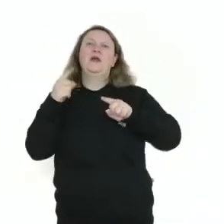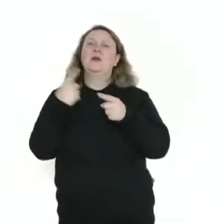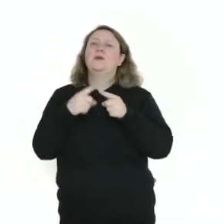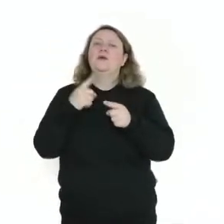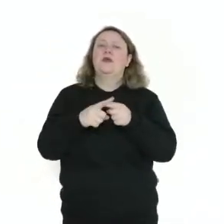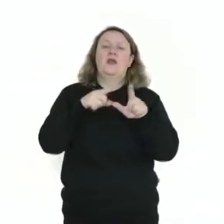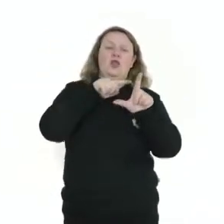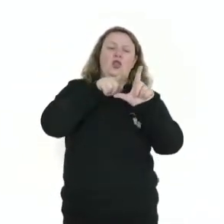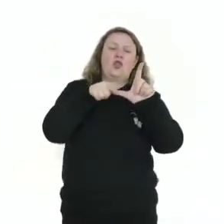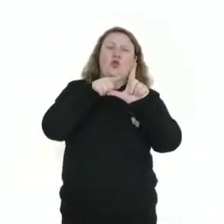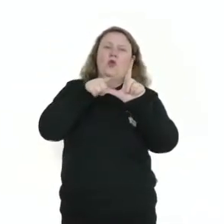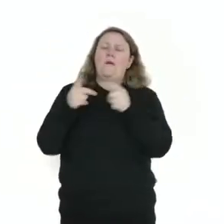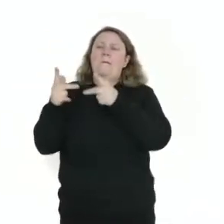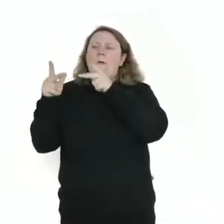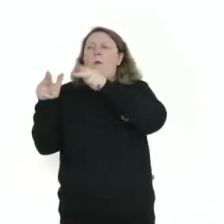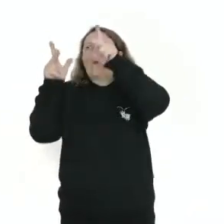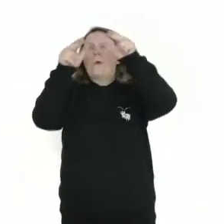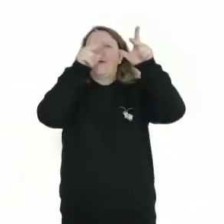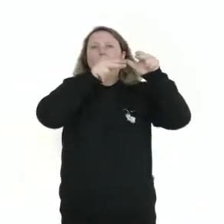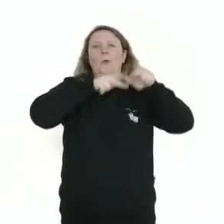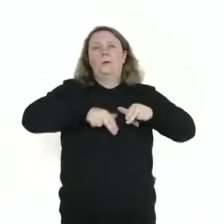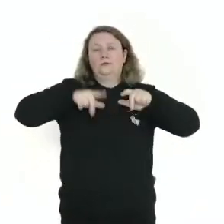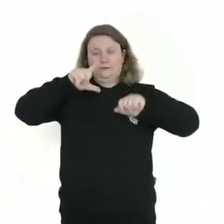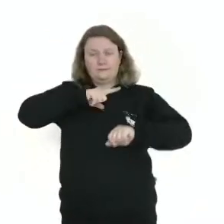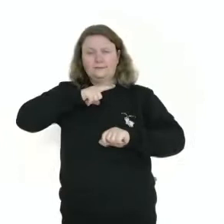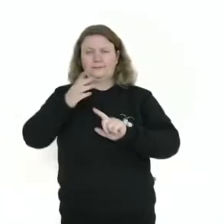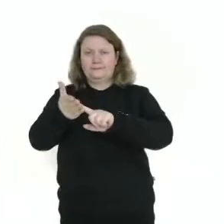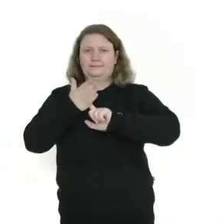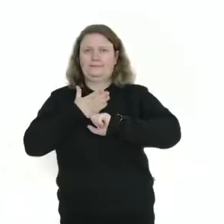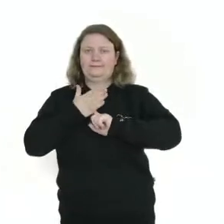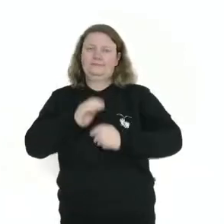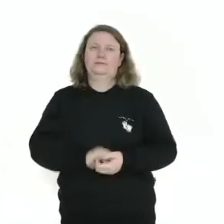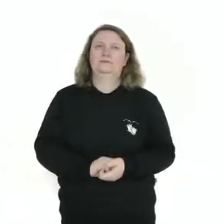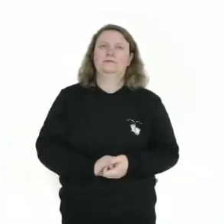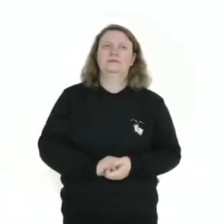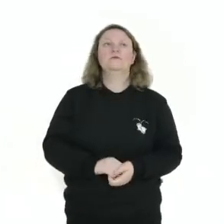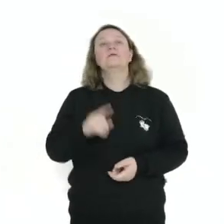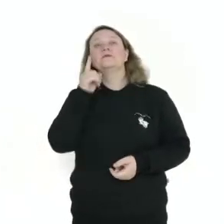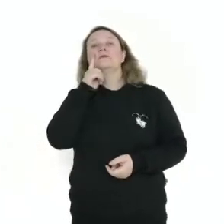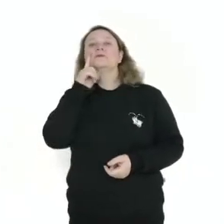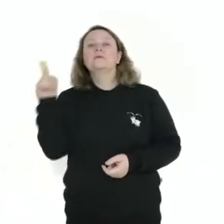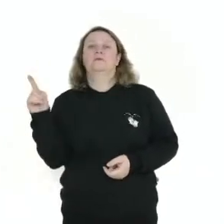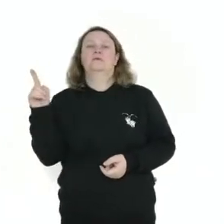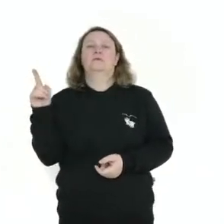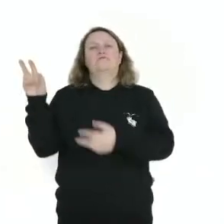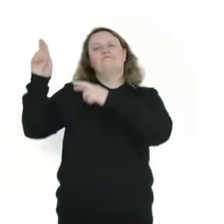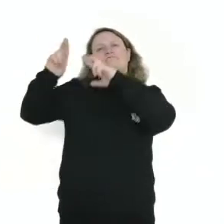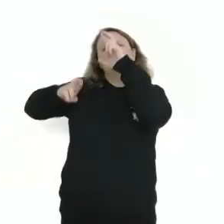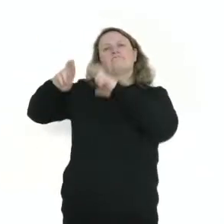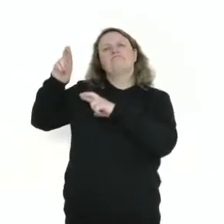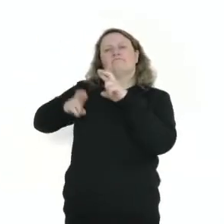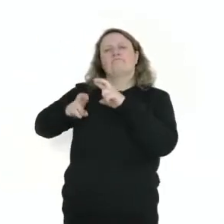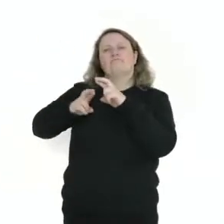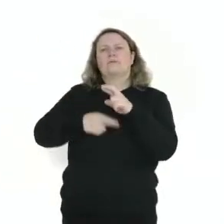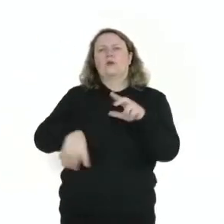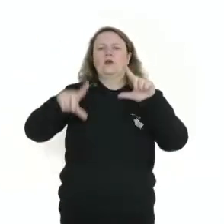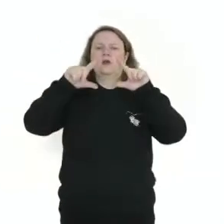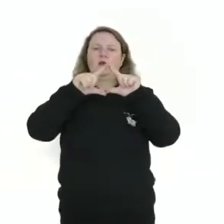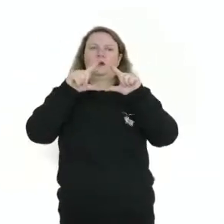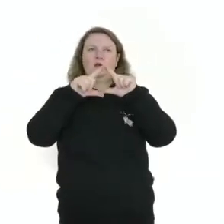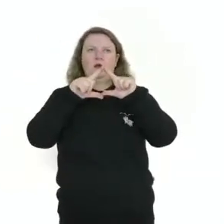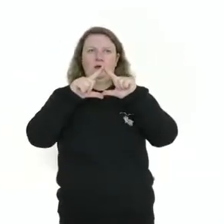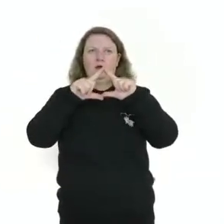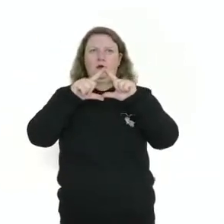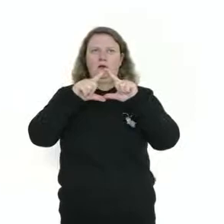né? Podemos relacionar o lado e o apótema do quadrado. Então, vamos observar o triângulo COD. Olha o